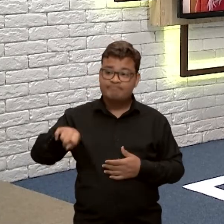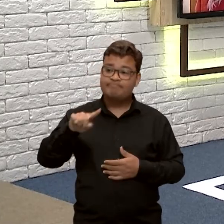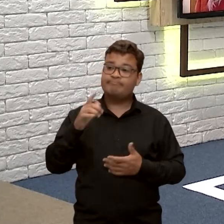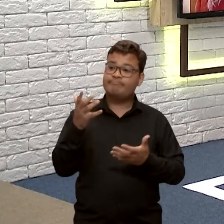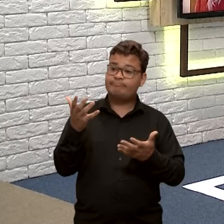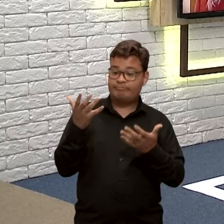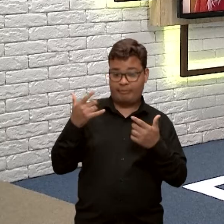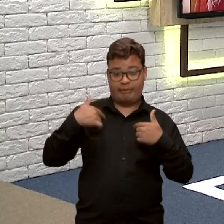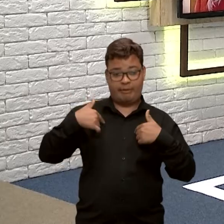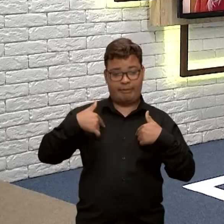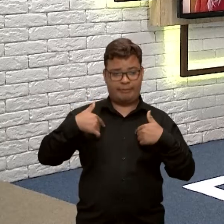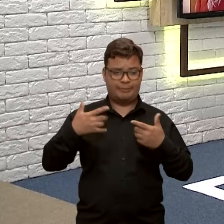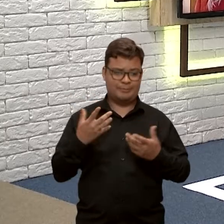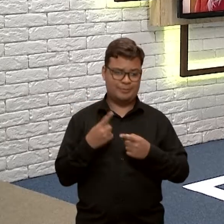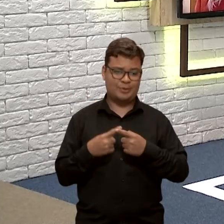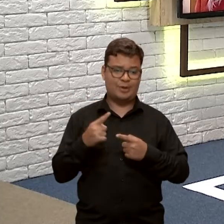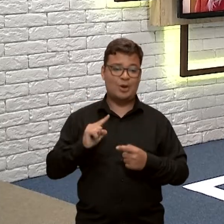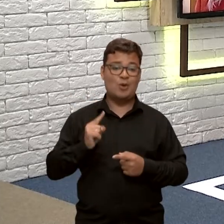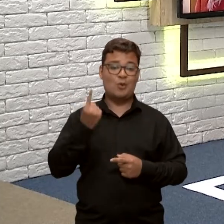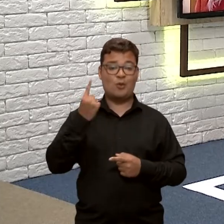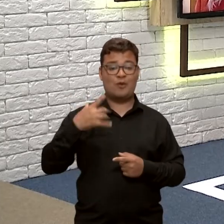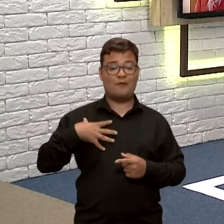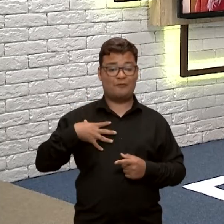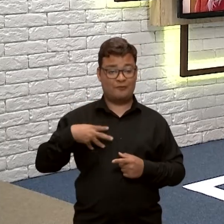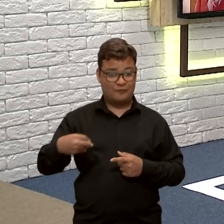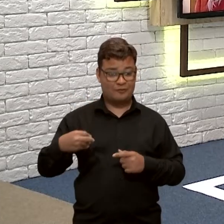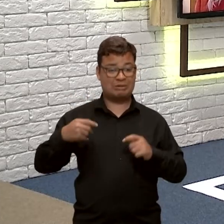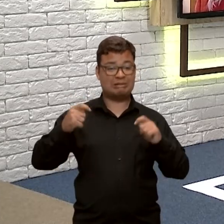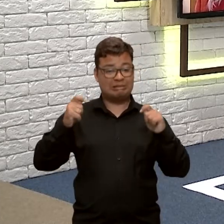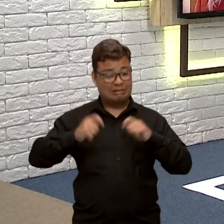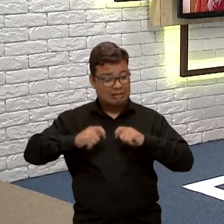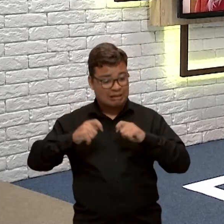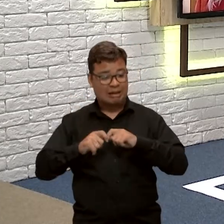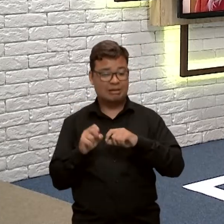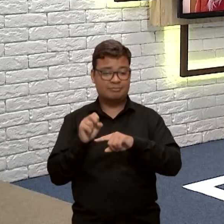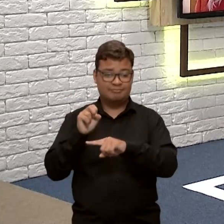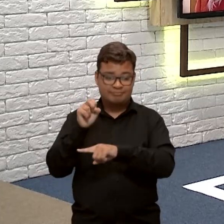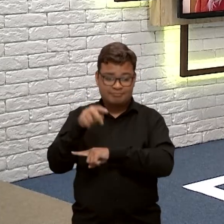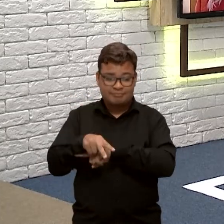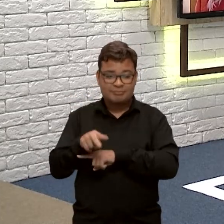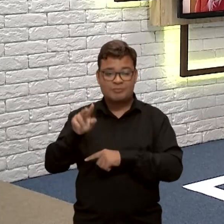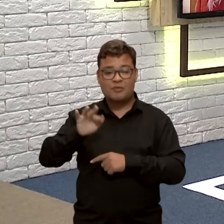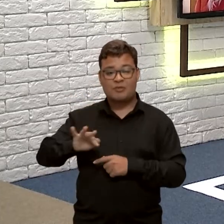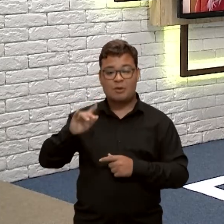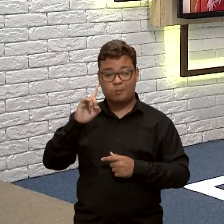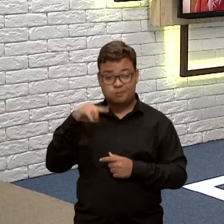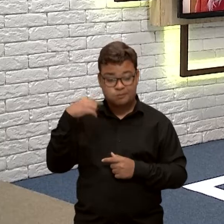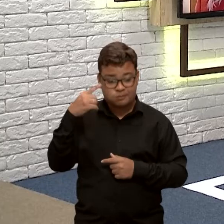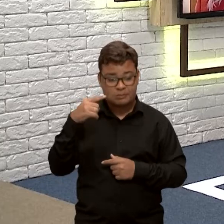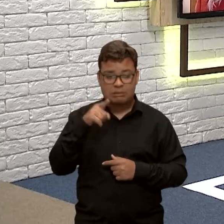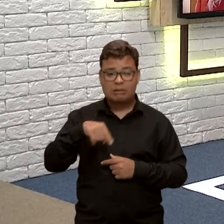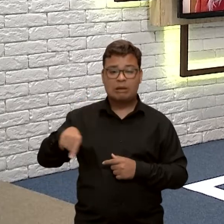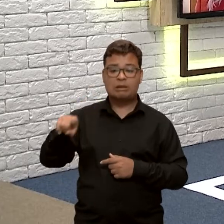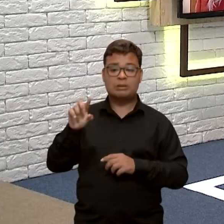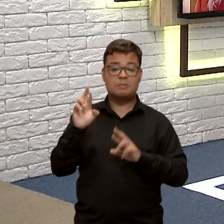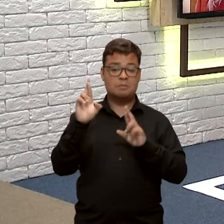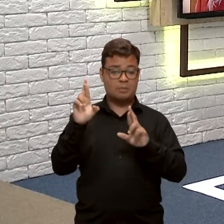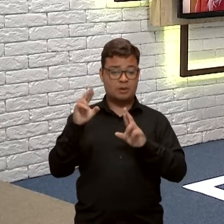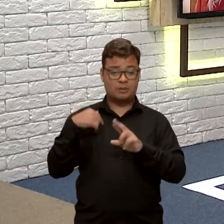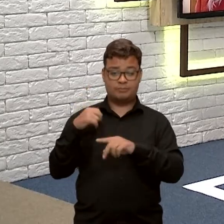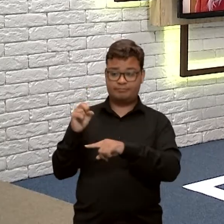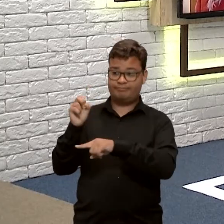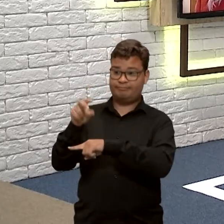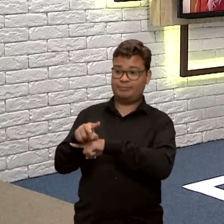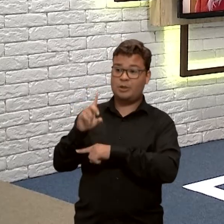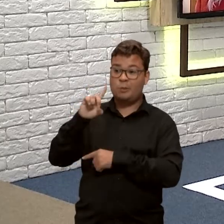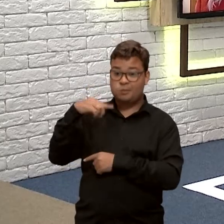eu era a única filha que poderia entrar numa faculdade de Direito, esperava-se que eu entrasse na faculdade